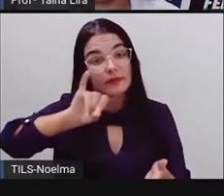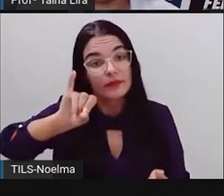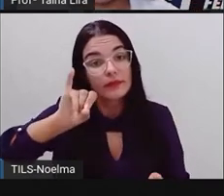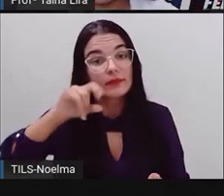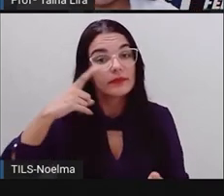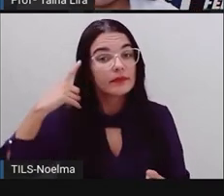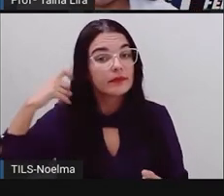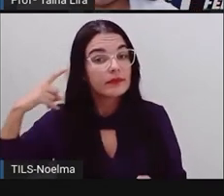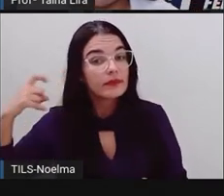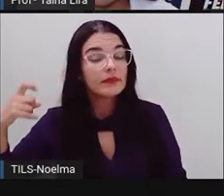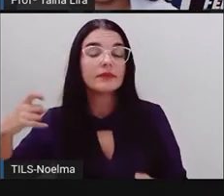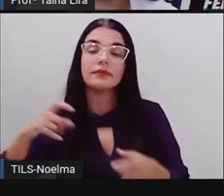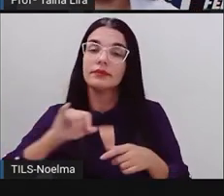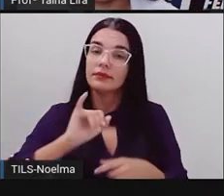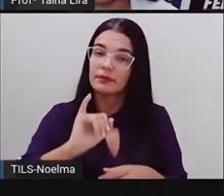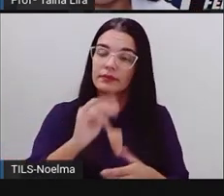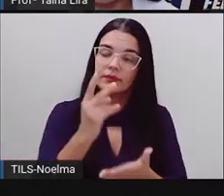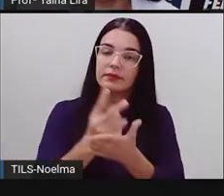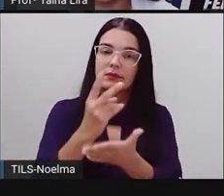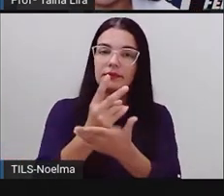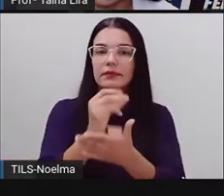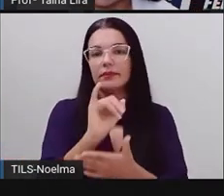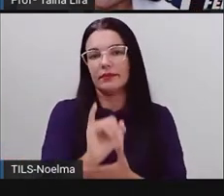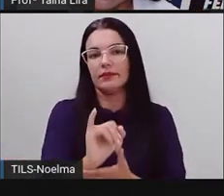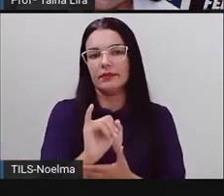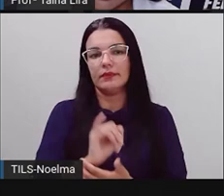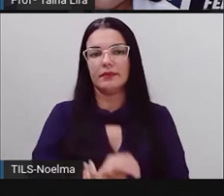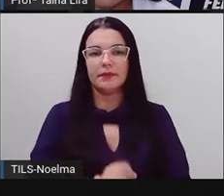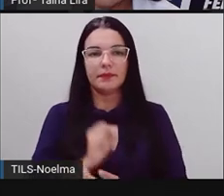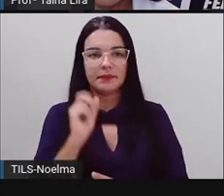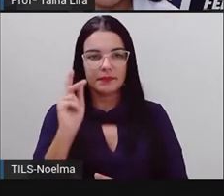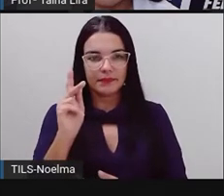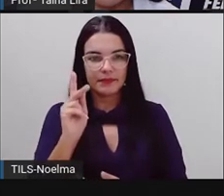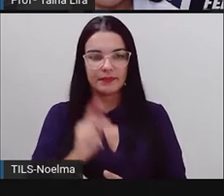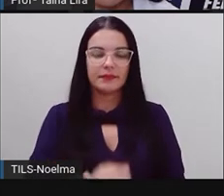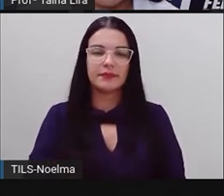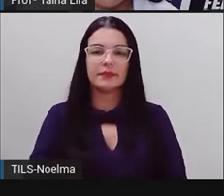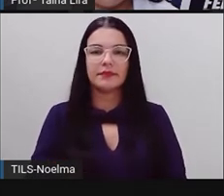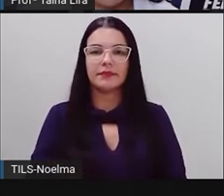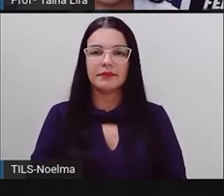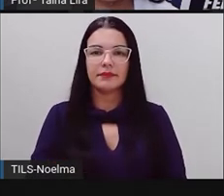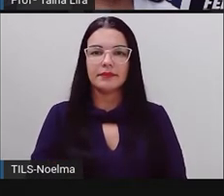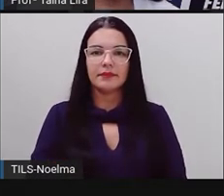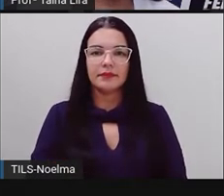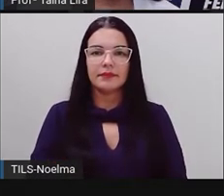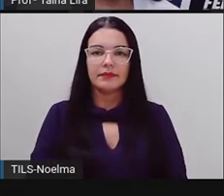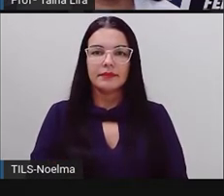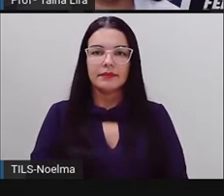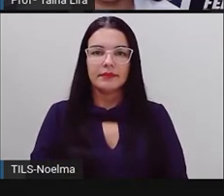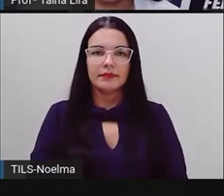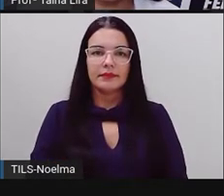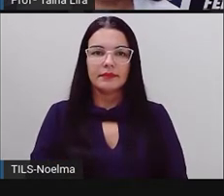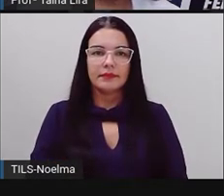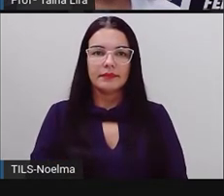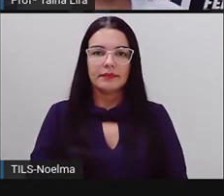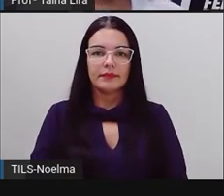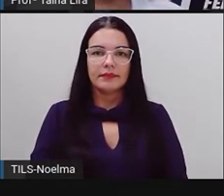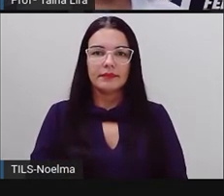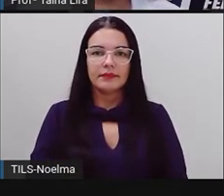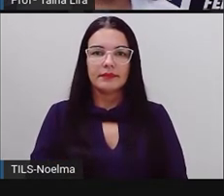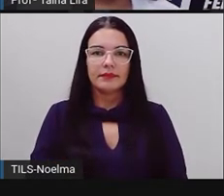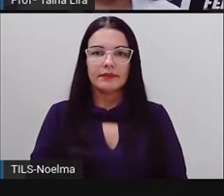ir como é uma sílaba forte eu escrevo com i Tá certo bom Então olha